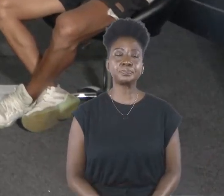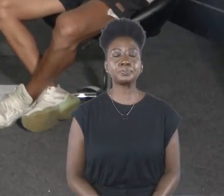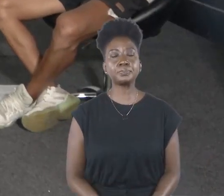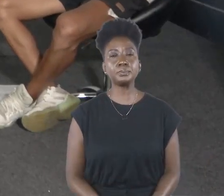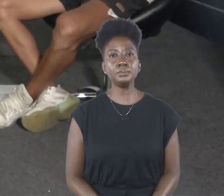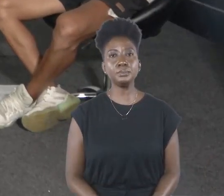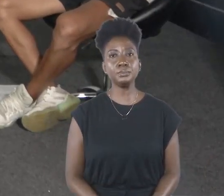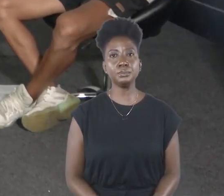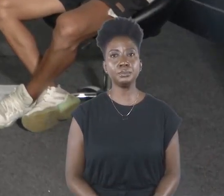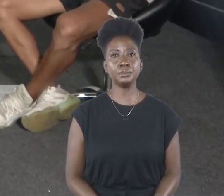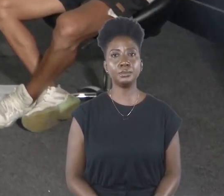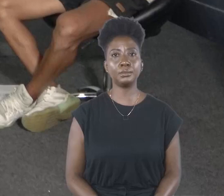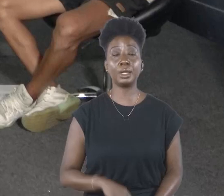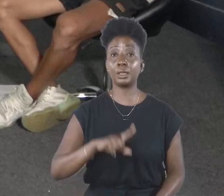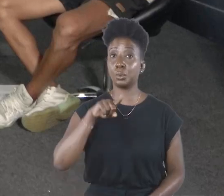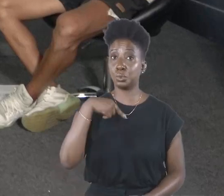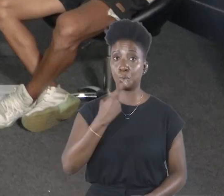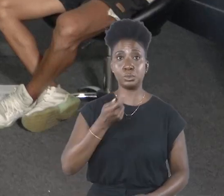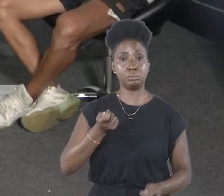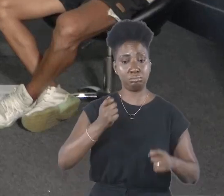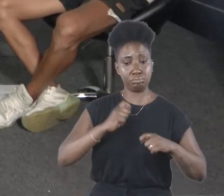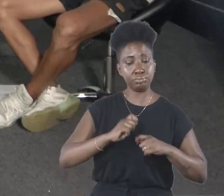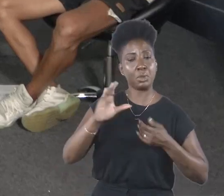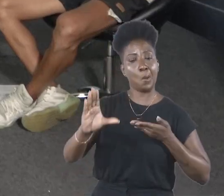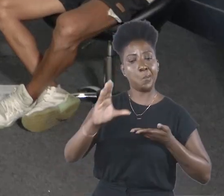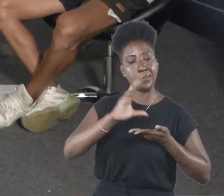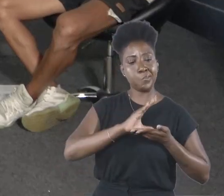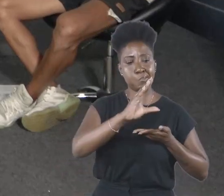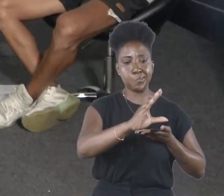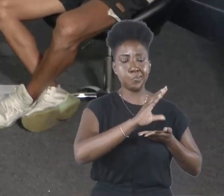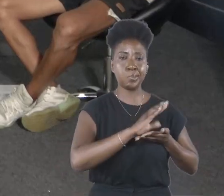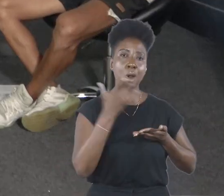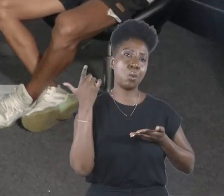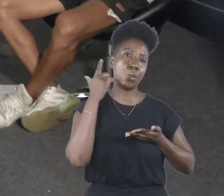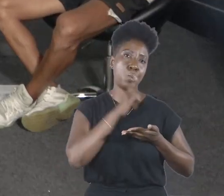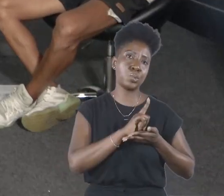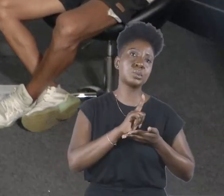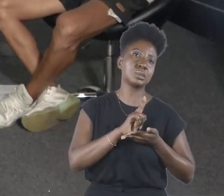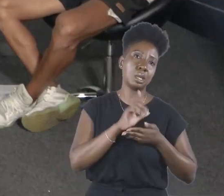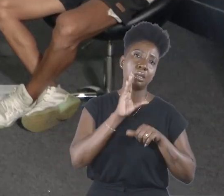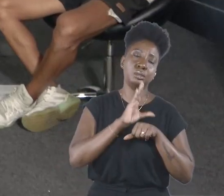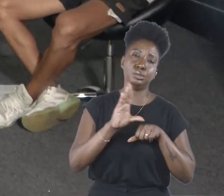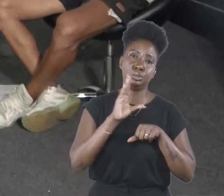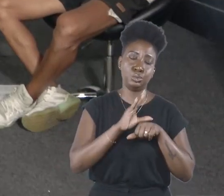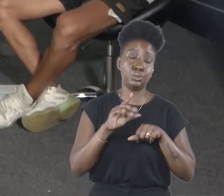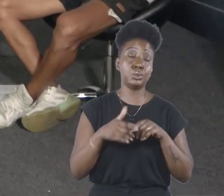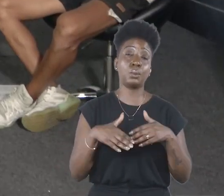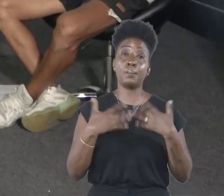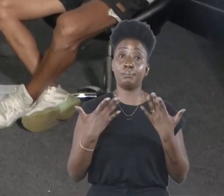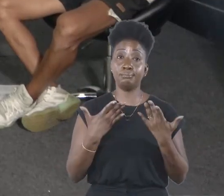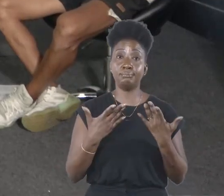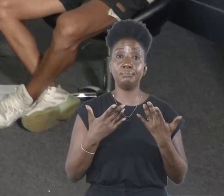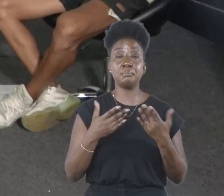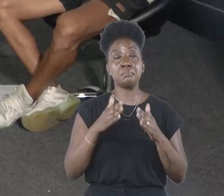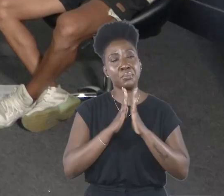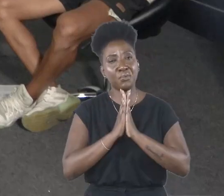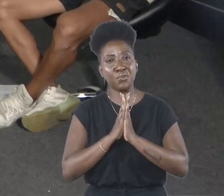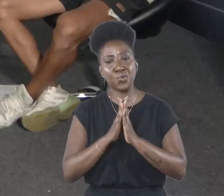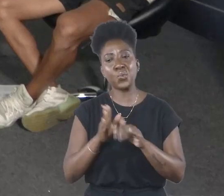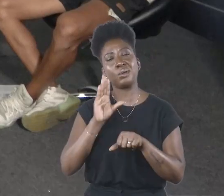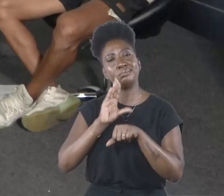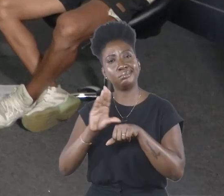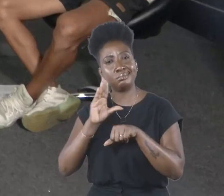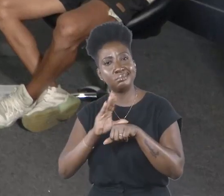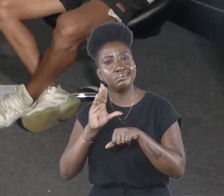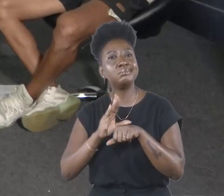idiomas. Então quem quiser fazer parte dos nossos cursos, a gente tem 4 edições no ano, tem os 2 intensivos de férias